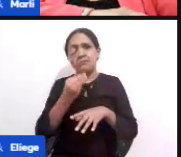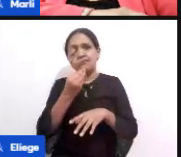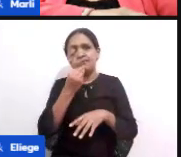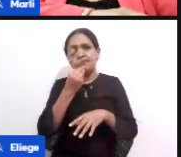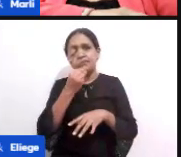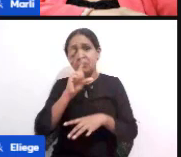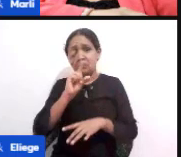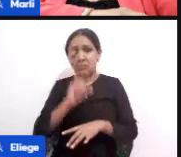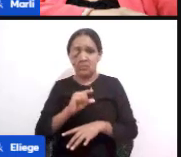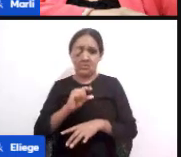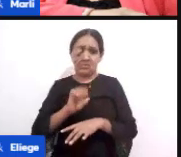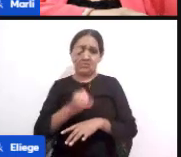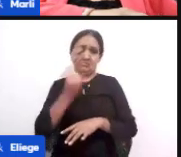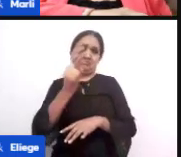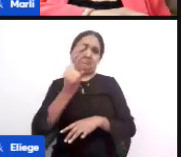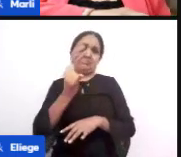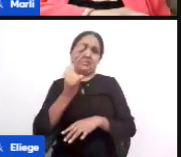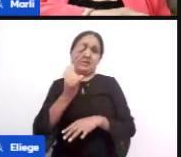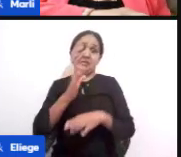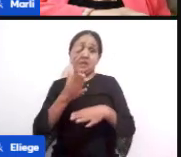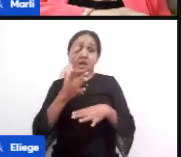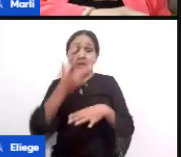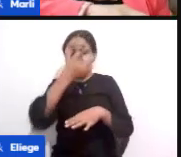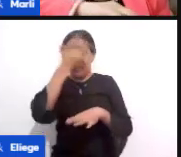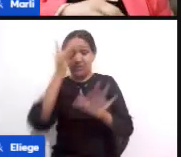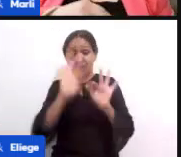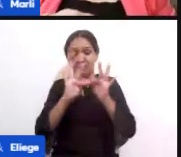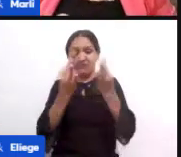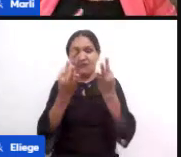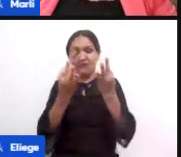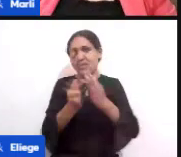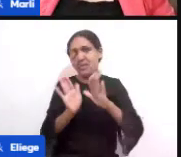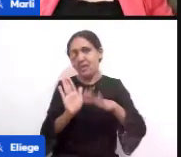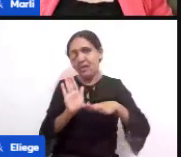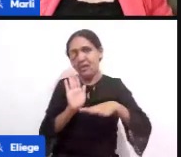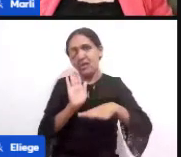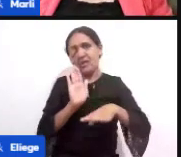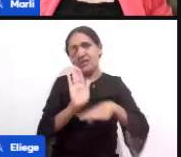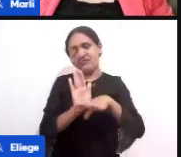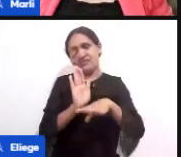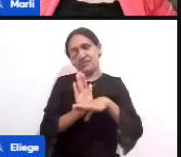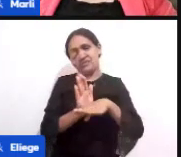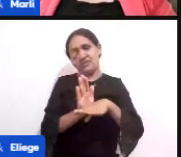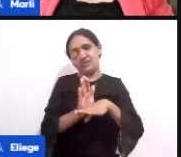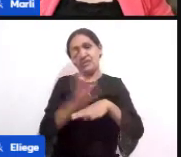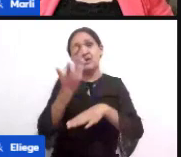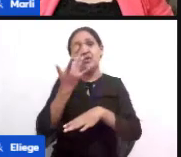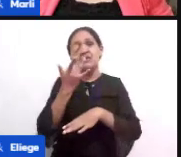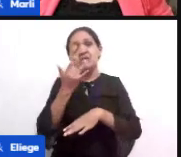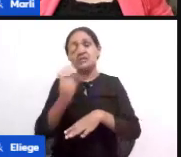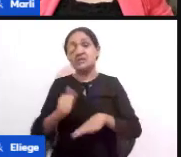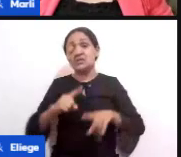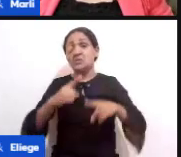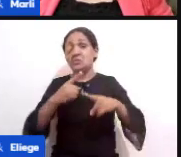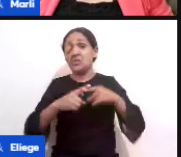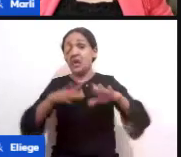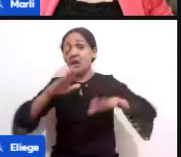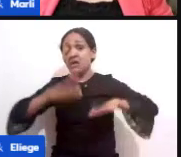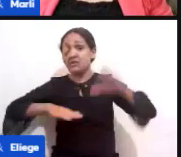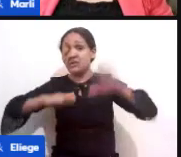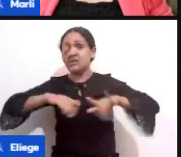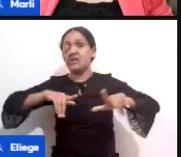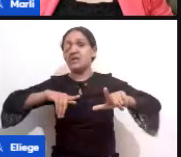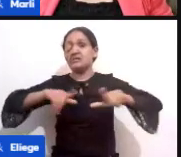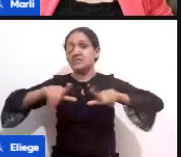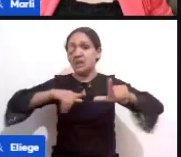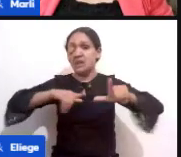familiares auxiliando essas crianças, porque muitas vezes eles trabalham, têm outras